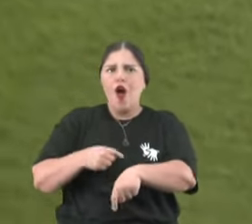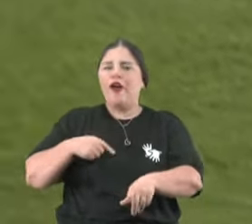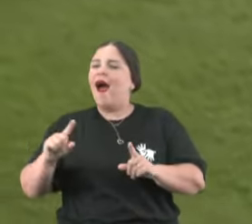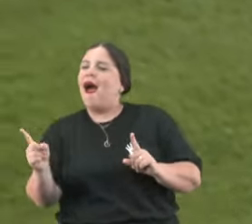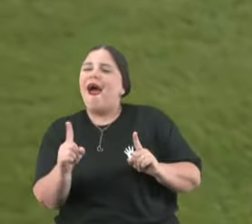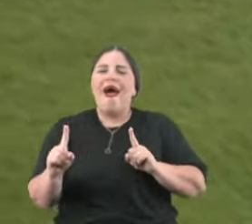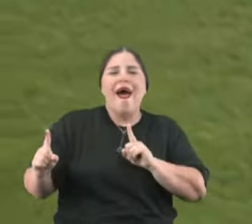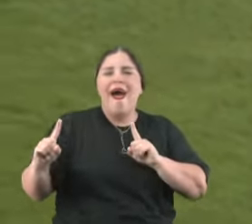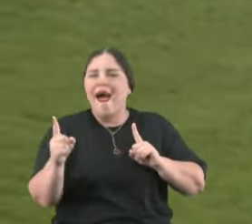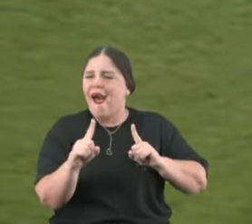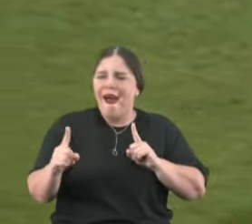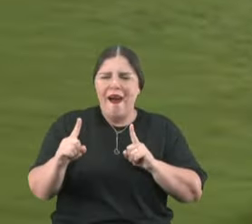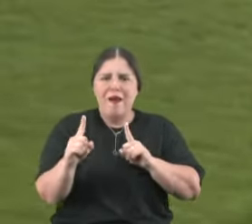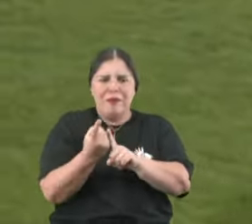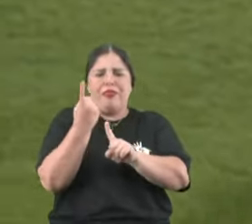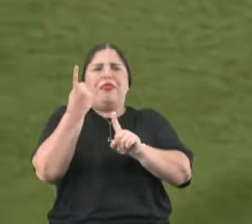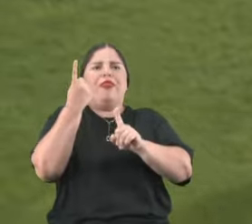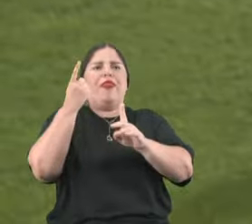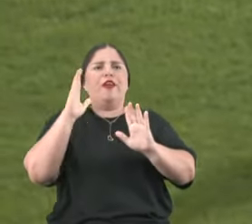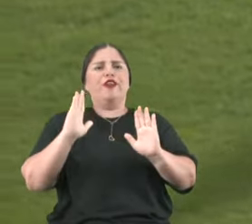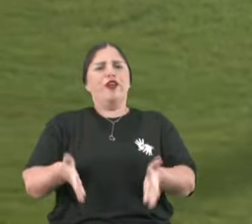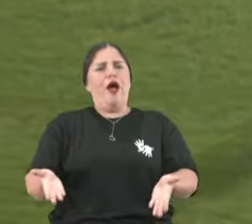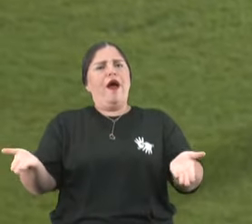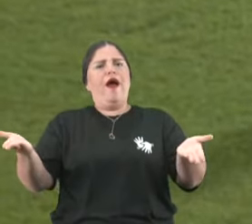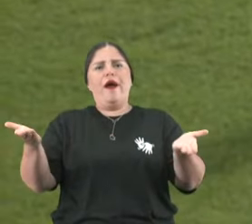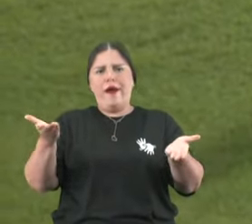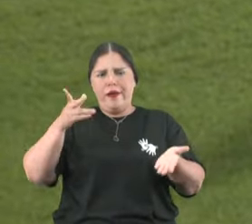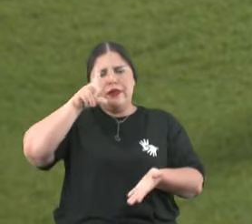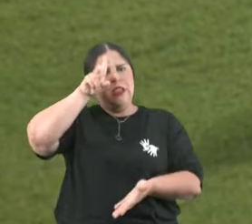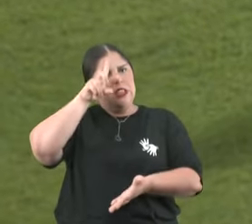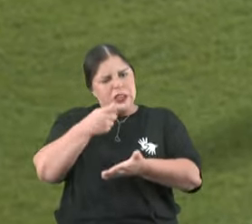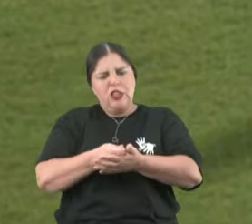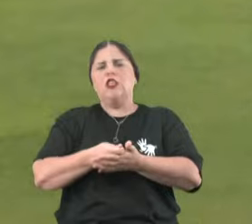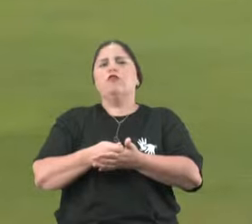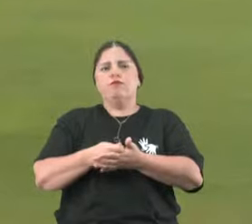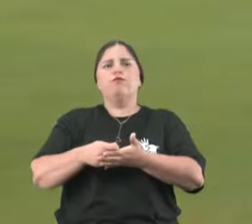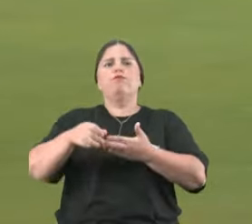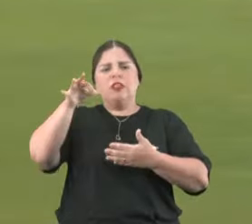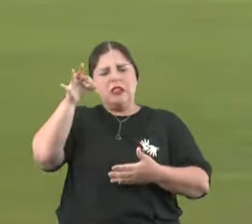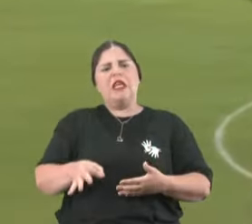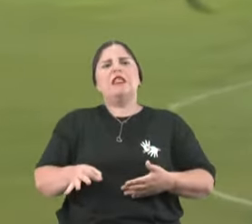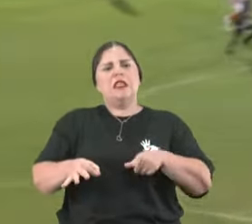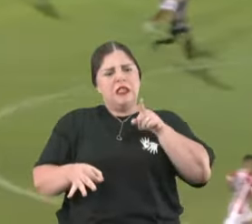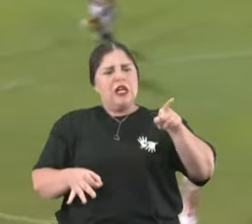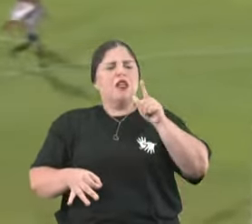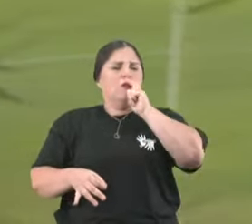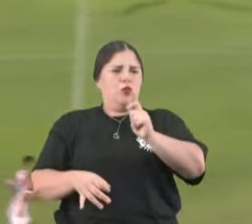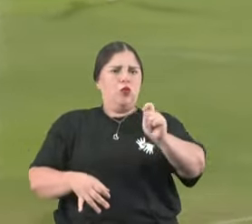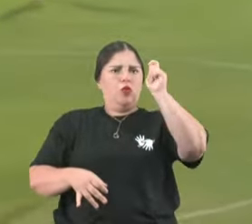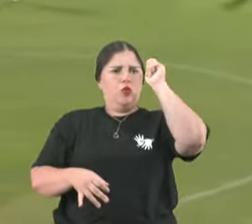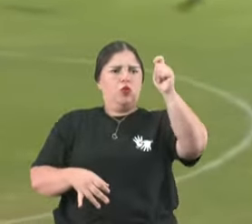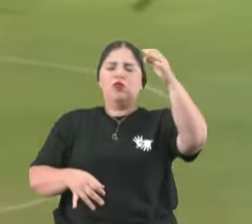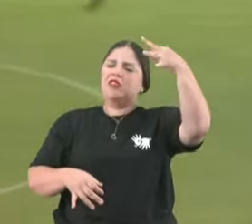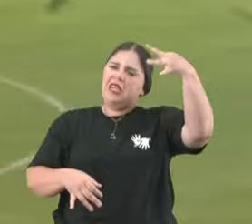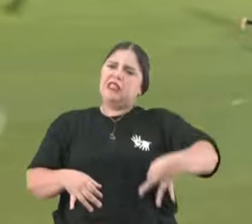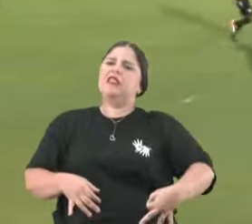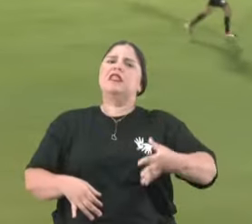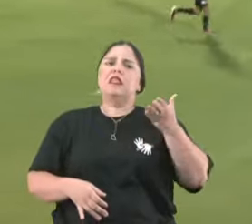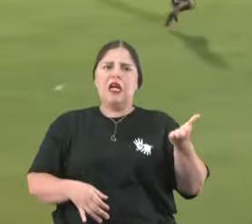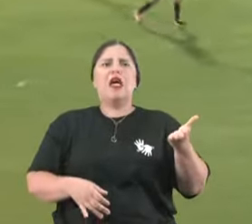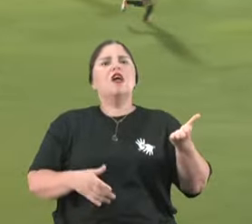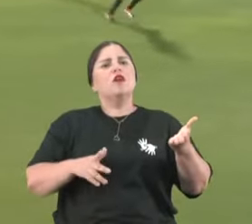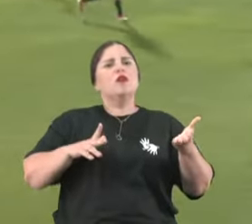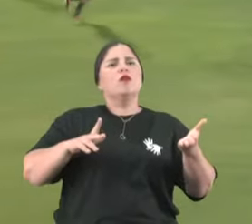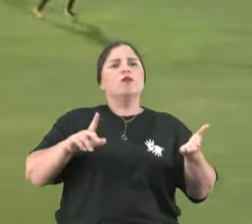fato, uma decisão acertada do árbitro, porque o Flávio, ele não vai na disputa da bola, ele vai apenas no corpo